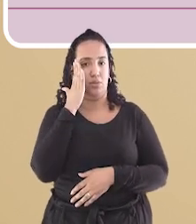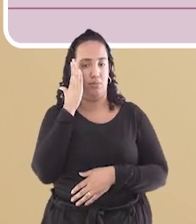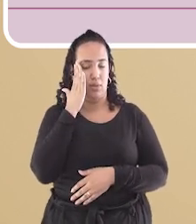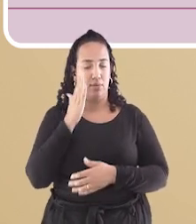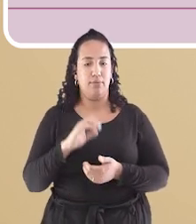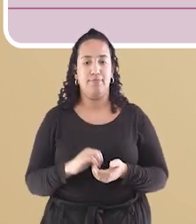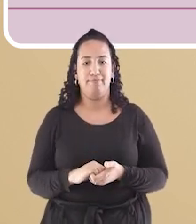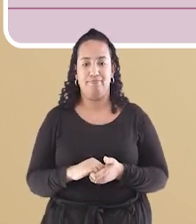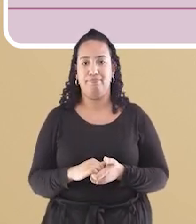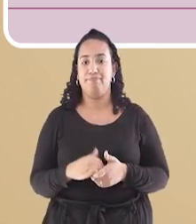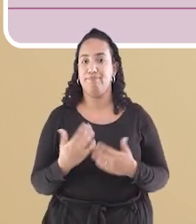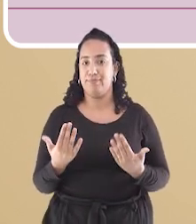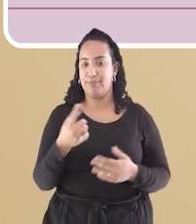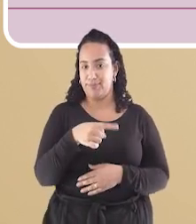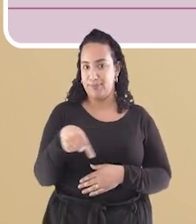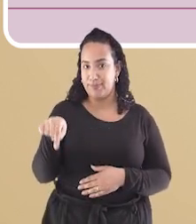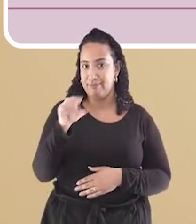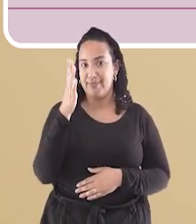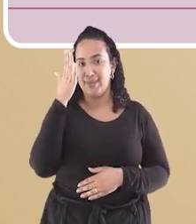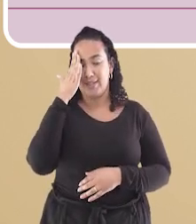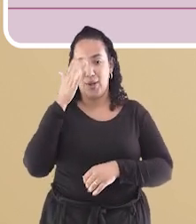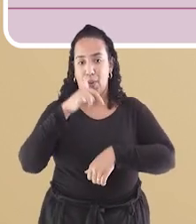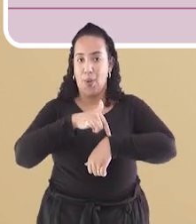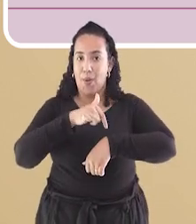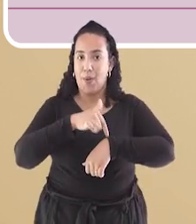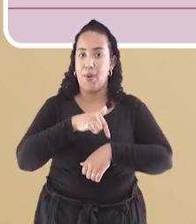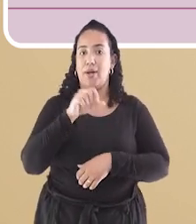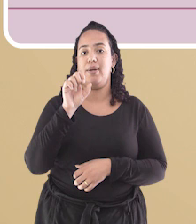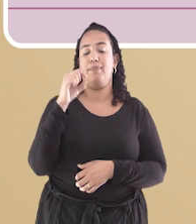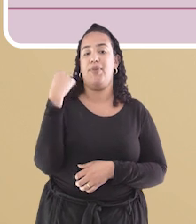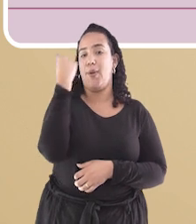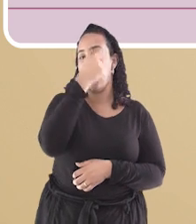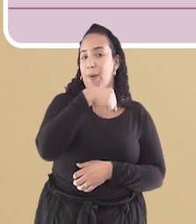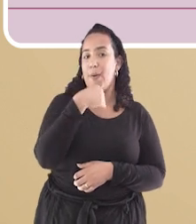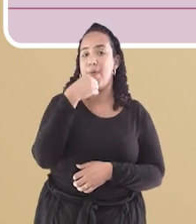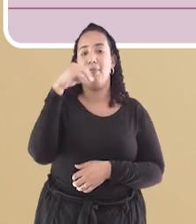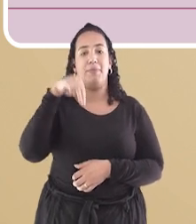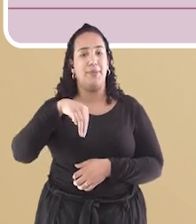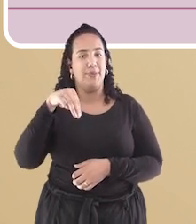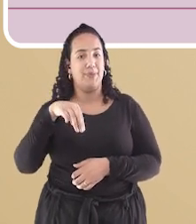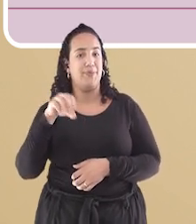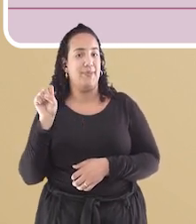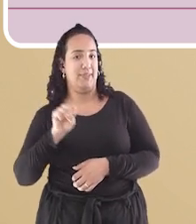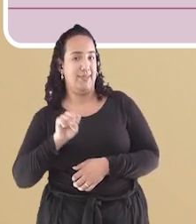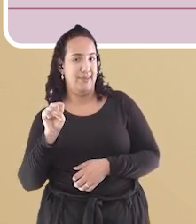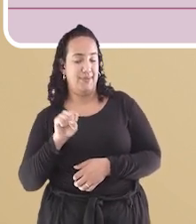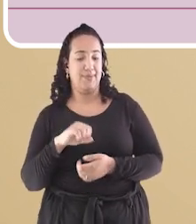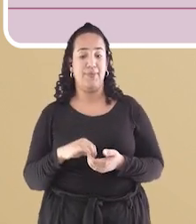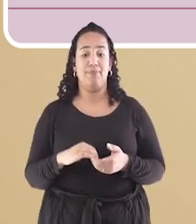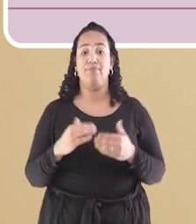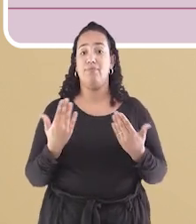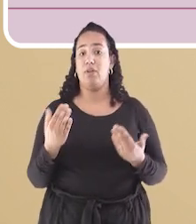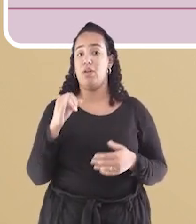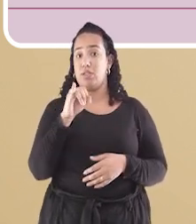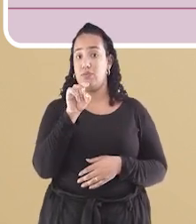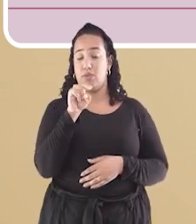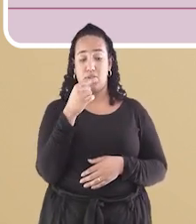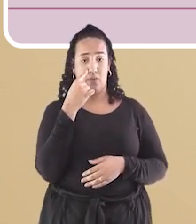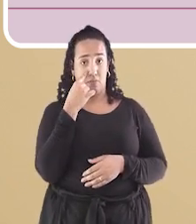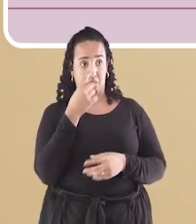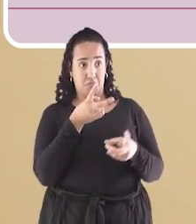nós usamos e vemos as horas, os minutos e os segundos para medir o tempo. Você, olhando para um